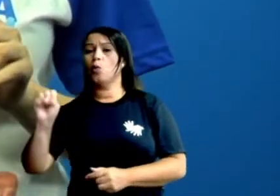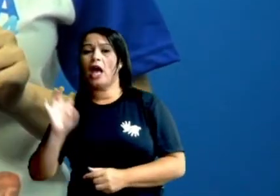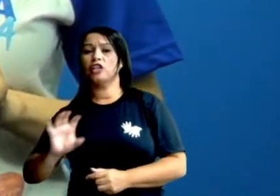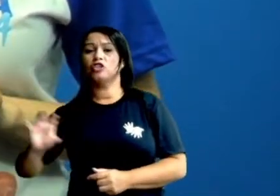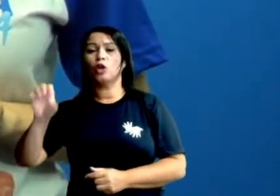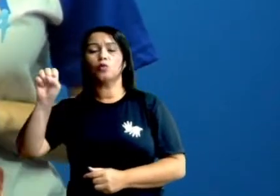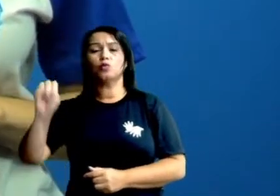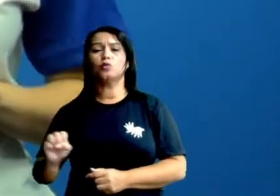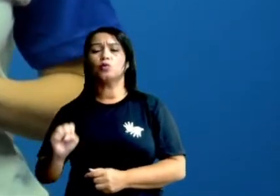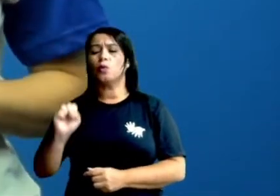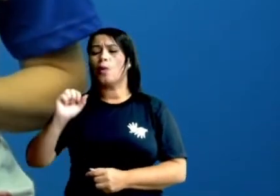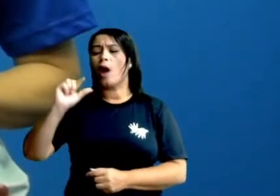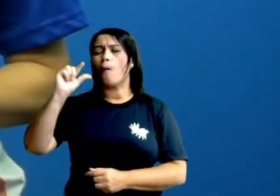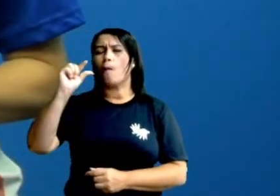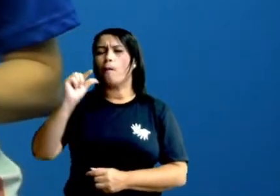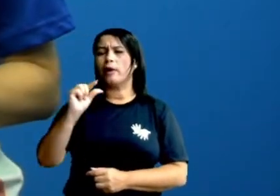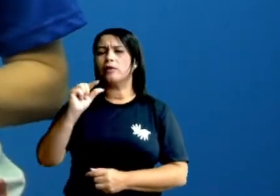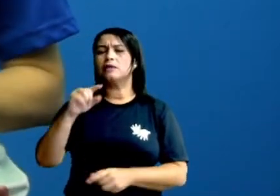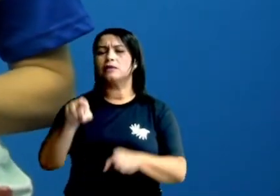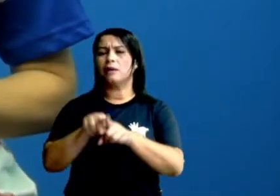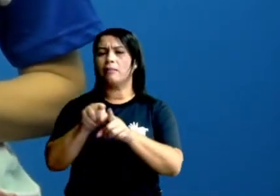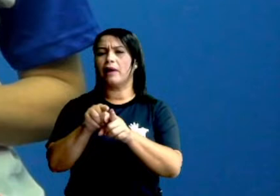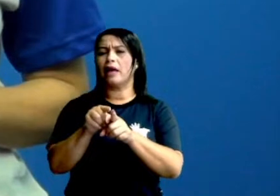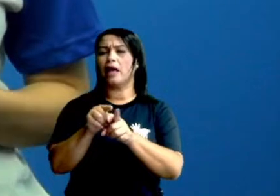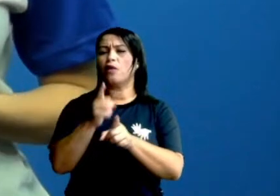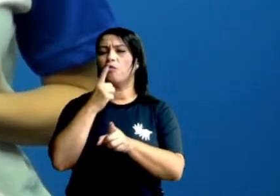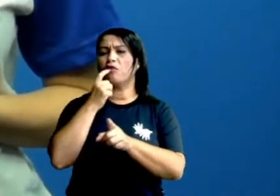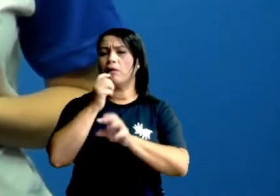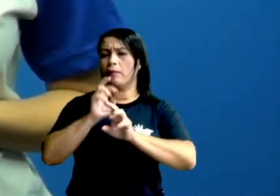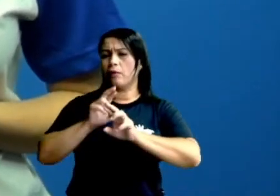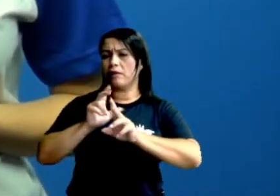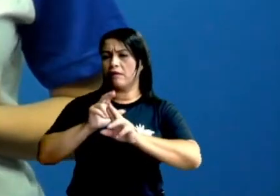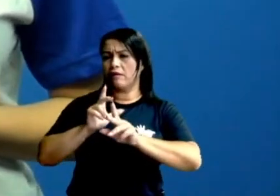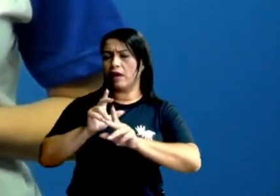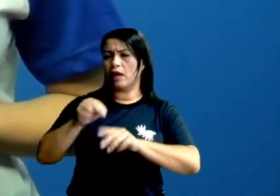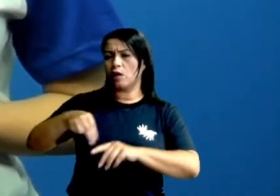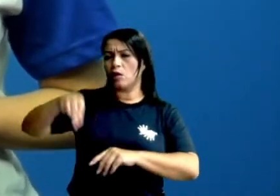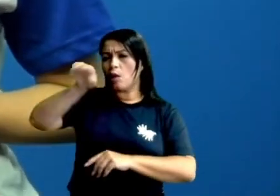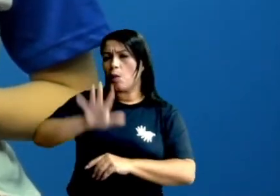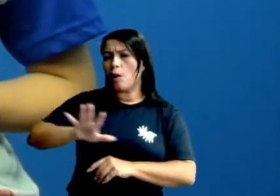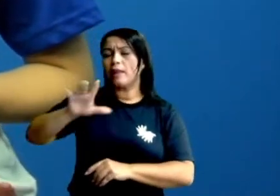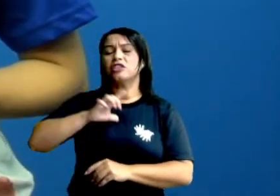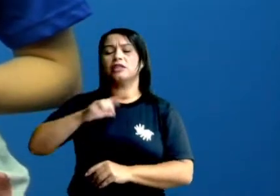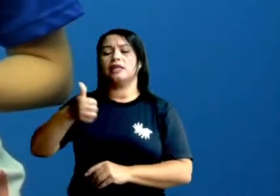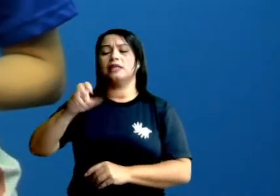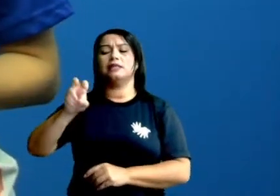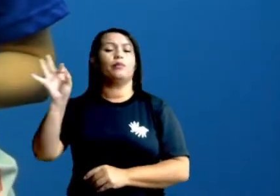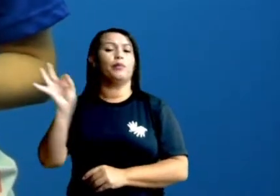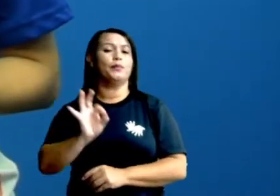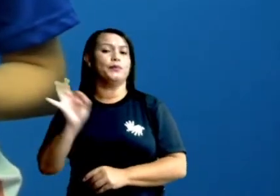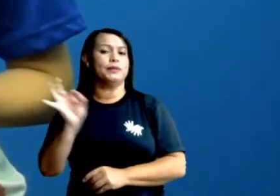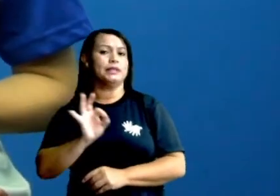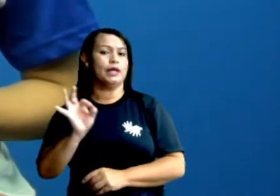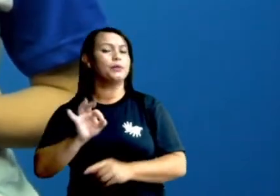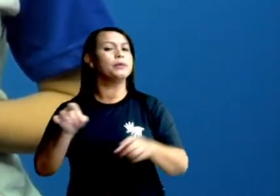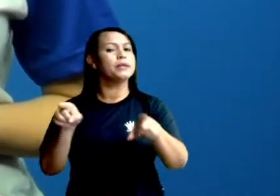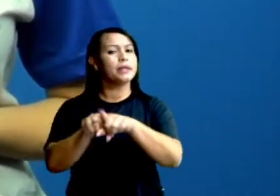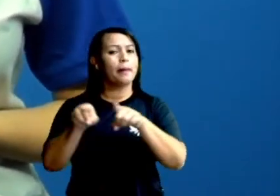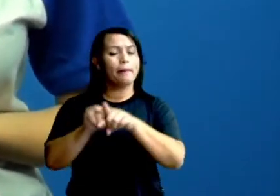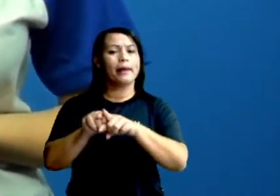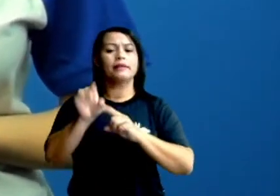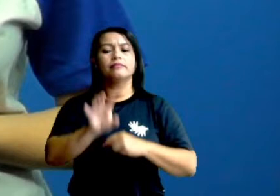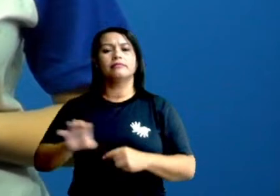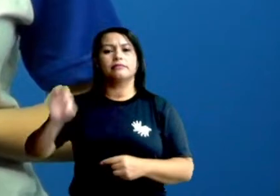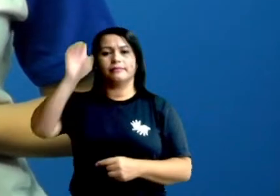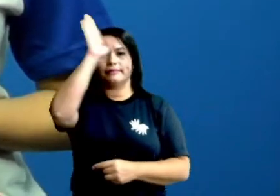essa parte menorzinha, também em destaque um vermelho diferenciado da região Nordeste, que é 15% também do